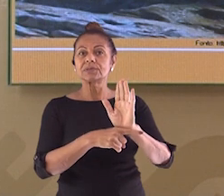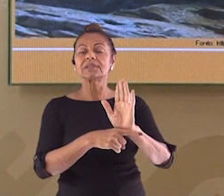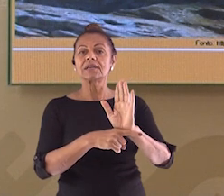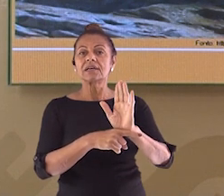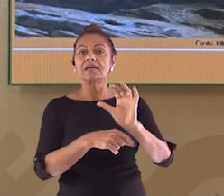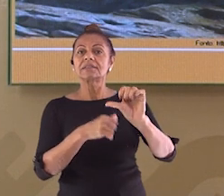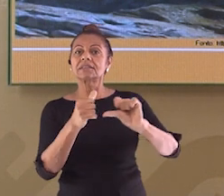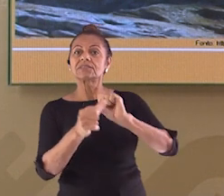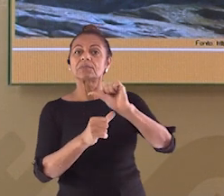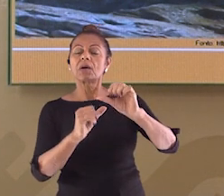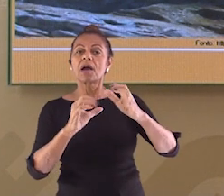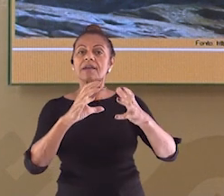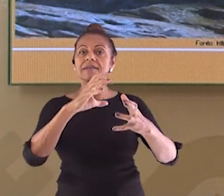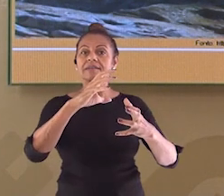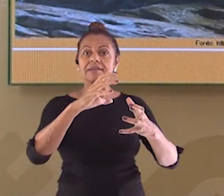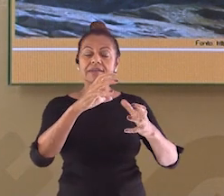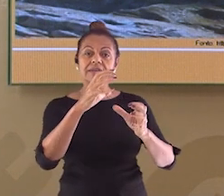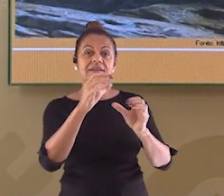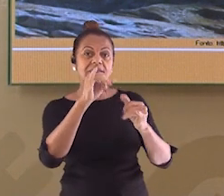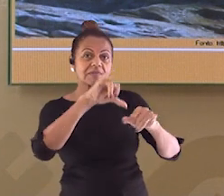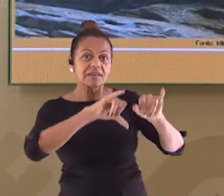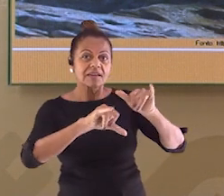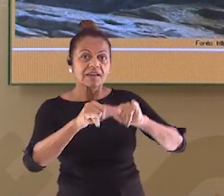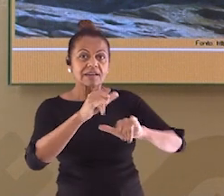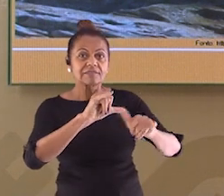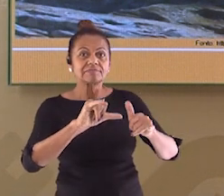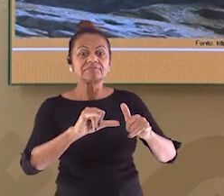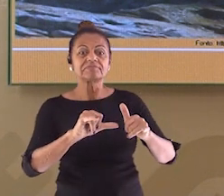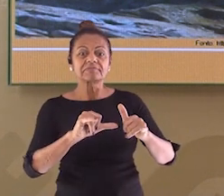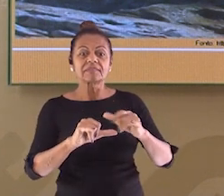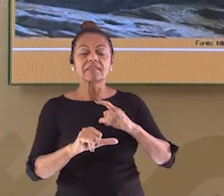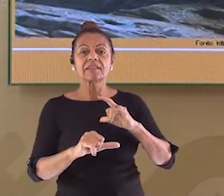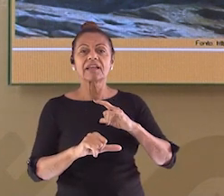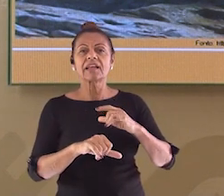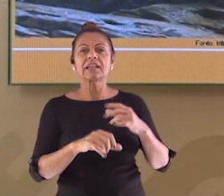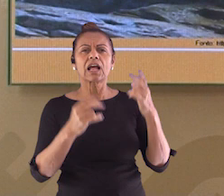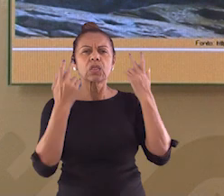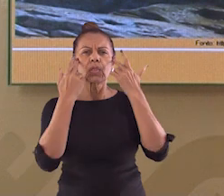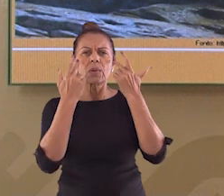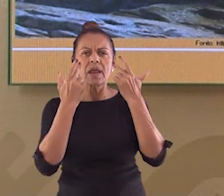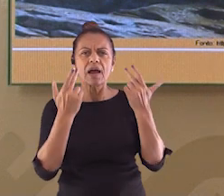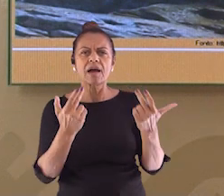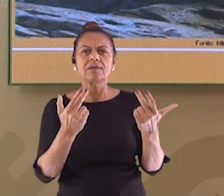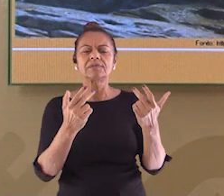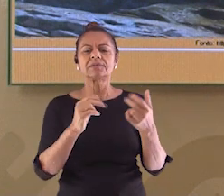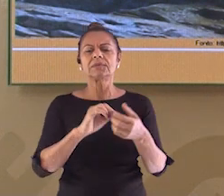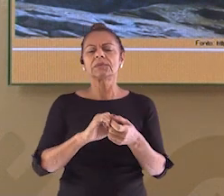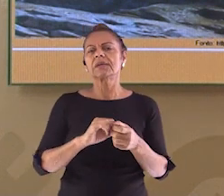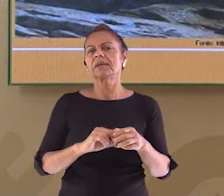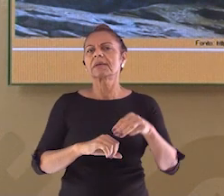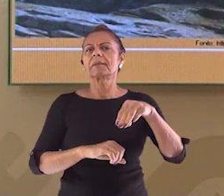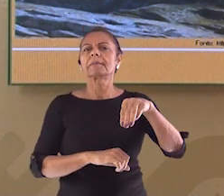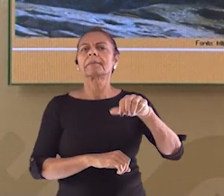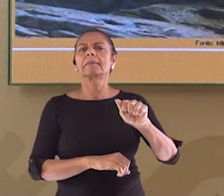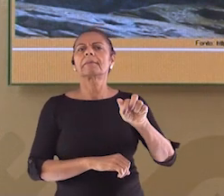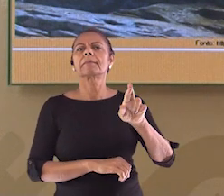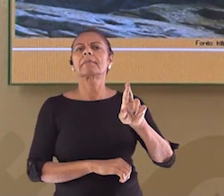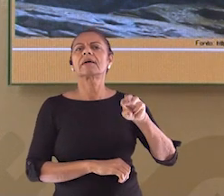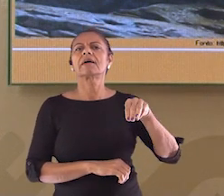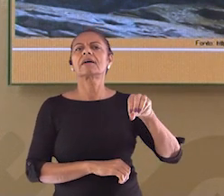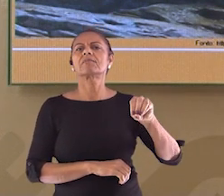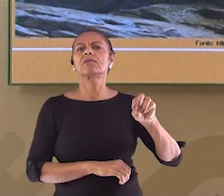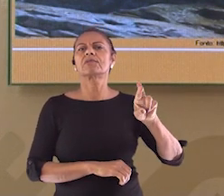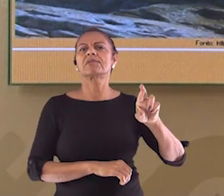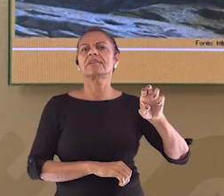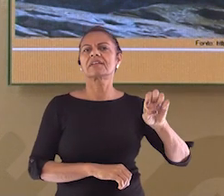químicas de compostos naturais. Por exemplo, o mármore, tá? O mármore, ele é uma rocha